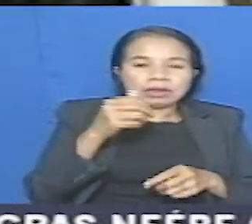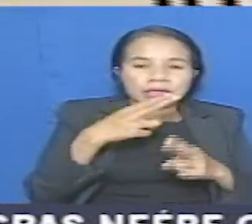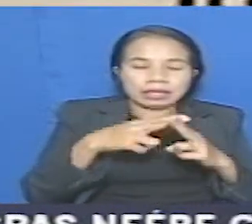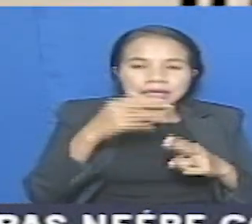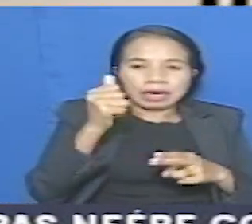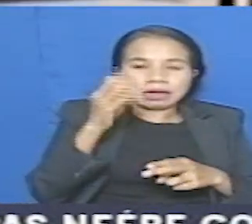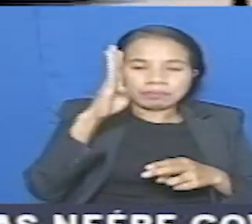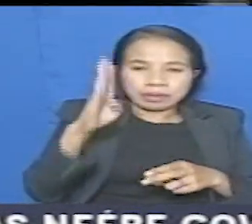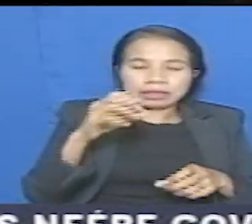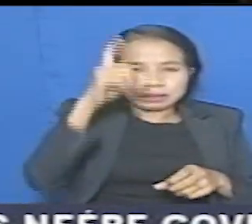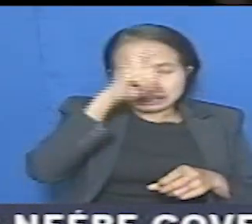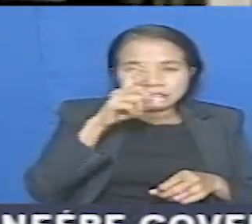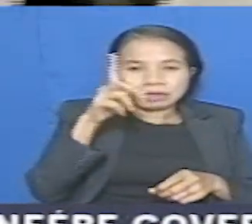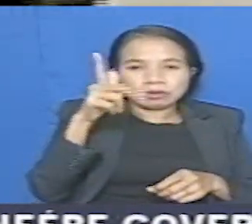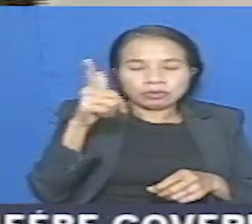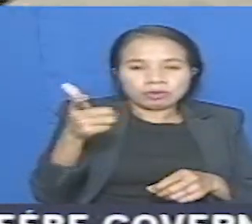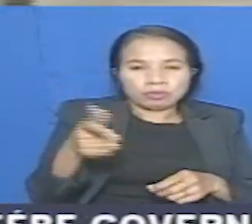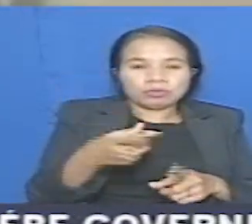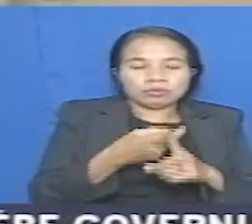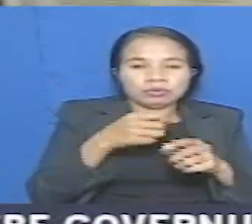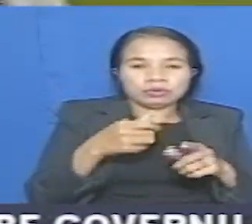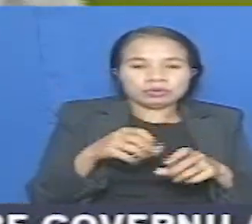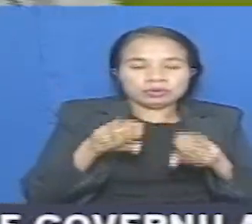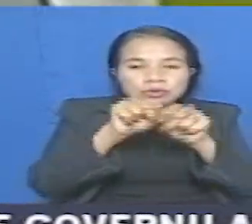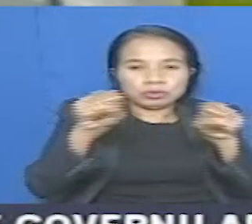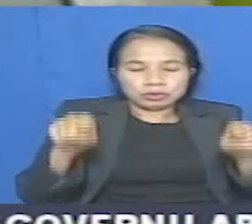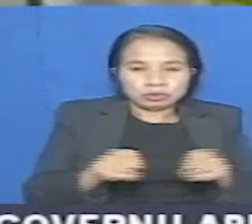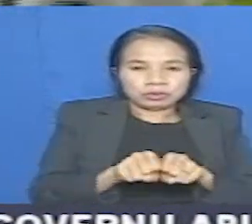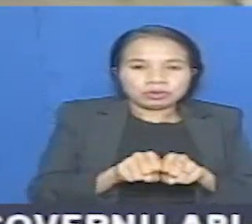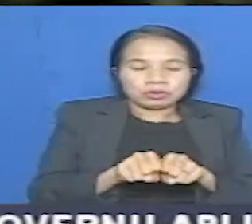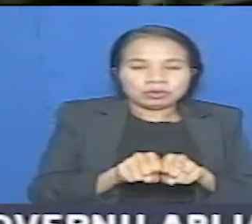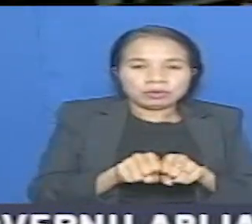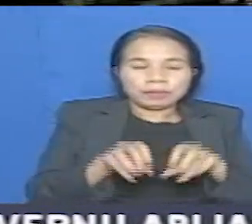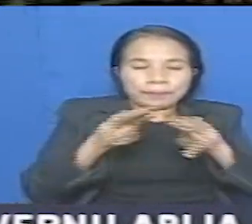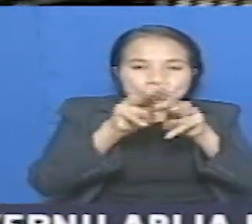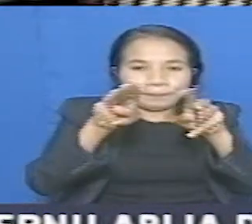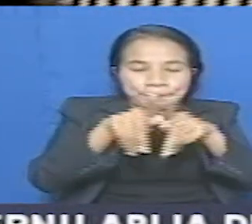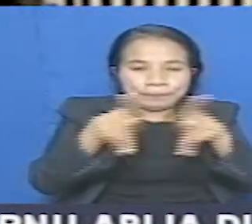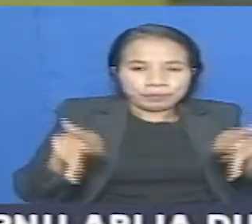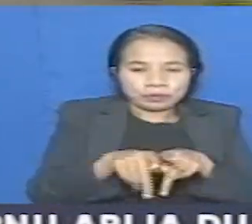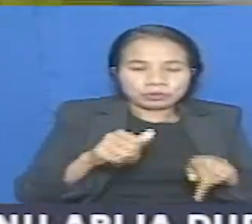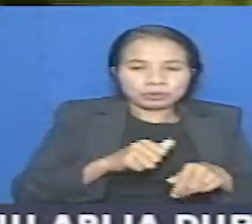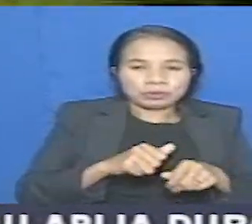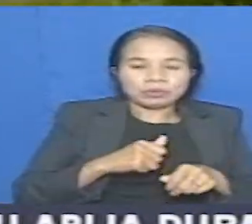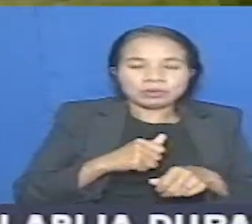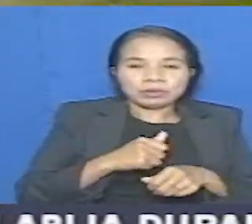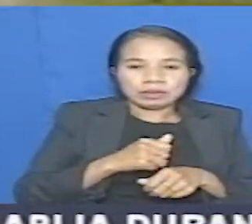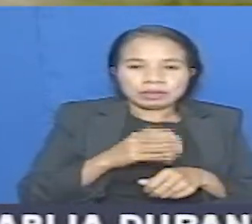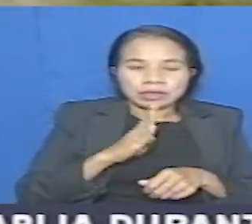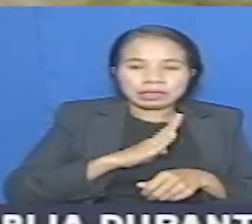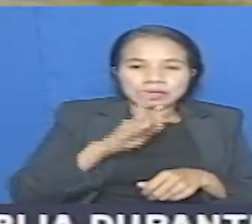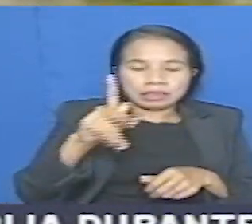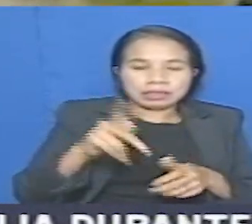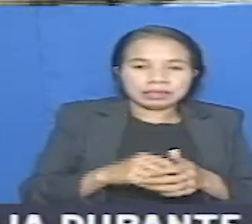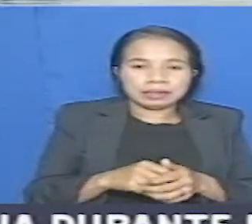tinan Ruanulu, mai husi aldea pisularan suku meligo posto administrativo Cailaco. Enquanto paciente positivo